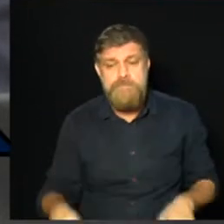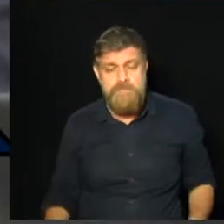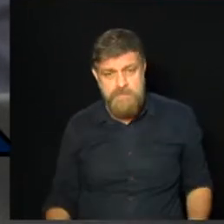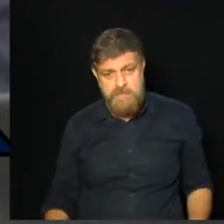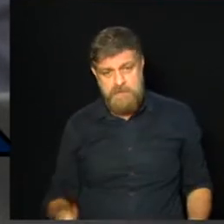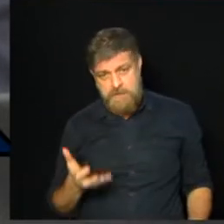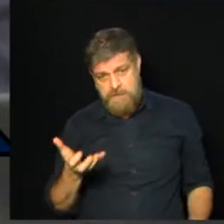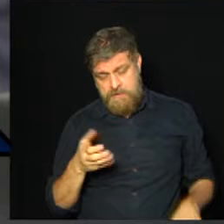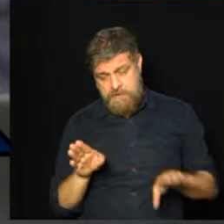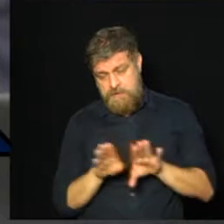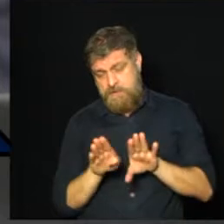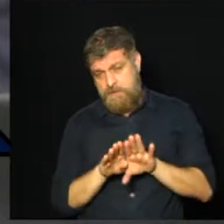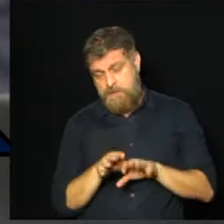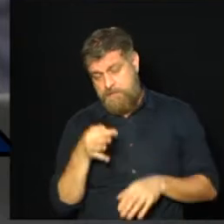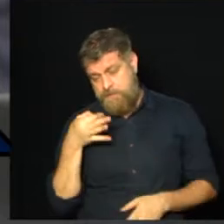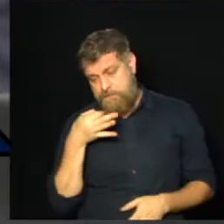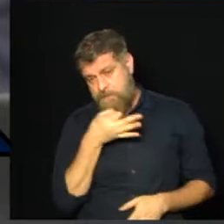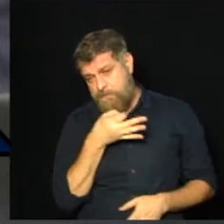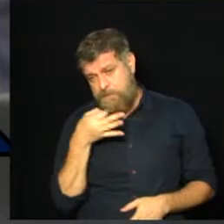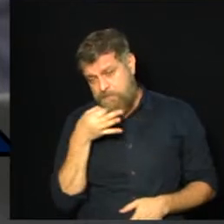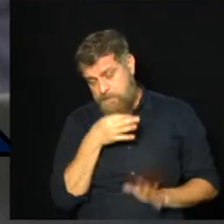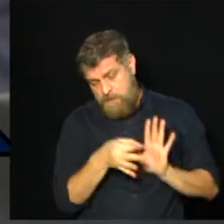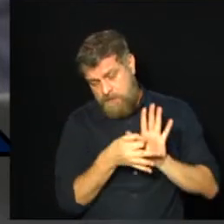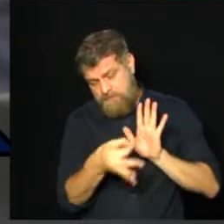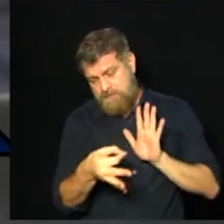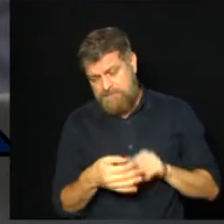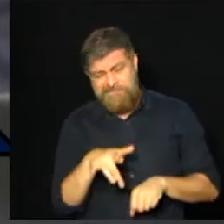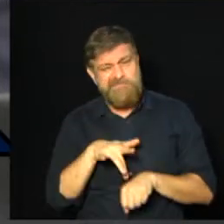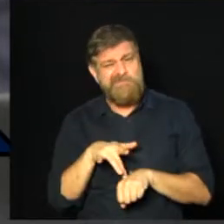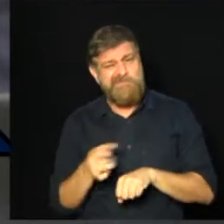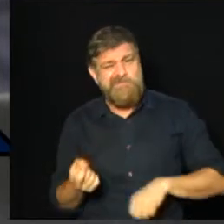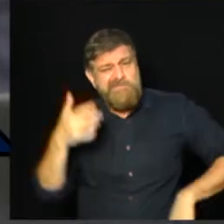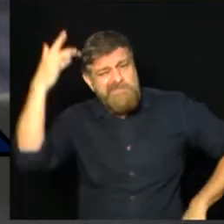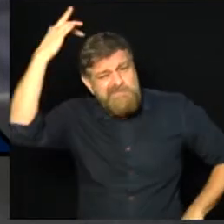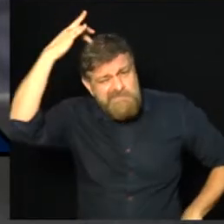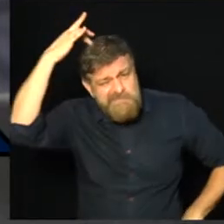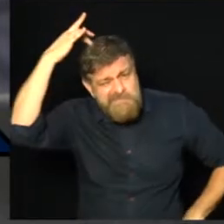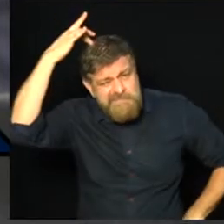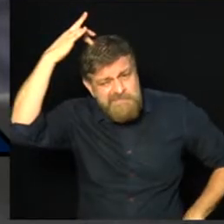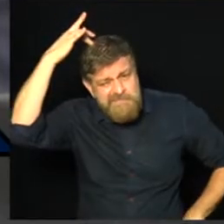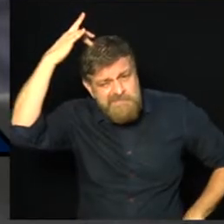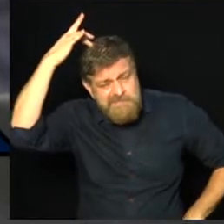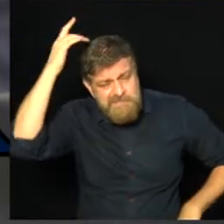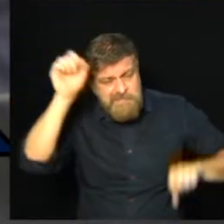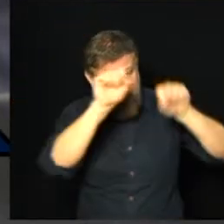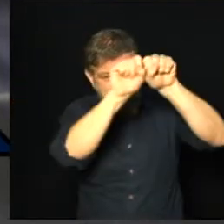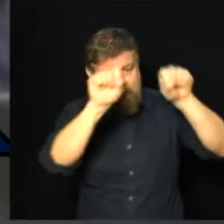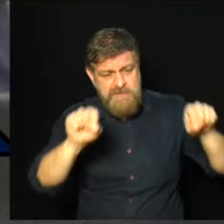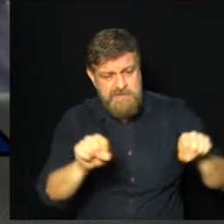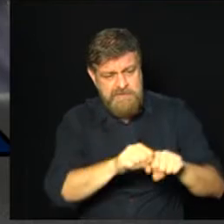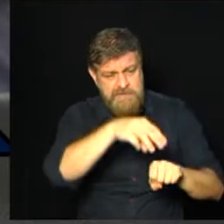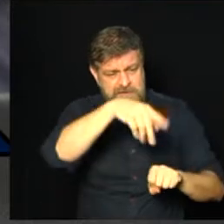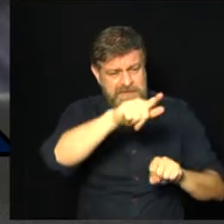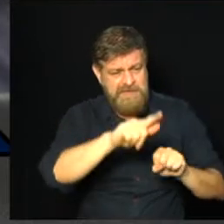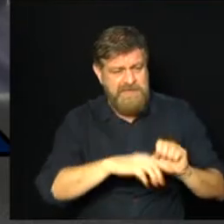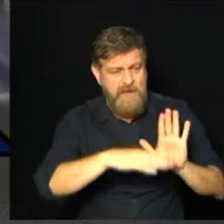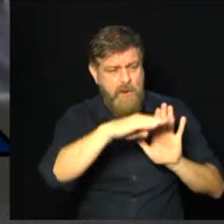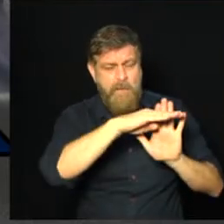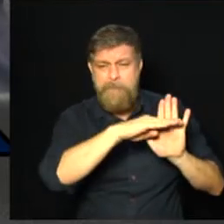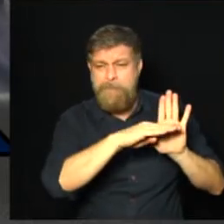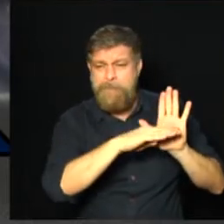também fazer um comentário, porque me causa estranheza a rede não ter um plano de cargos, um